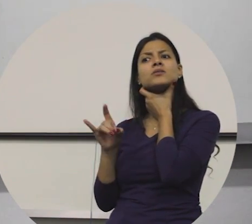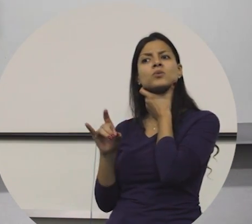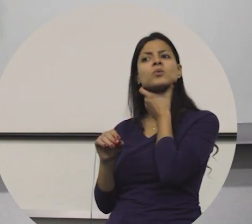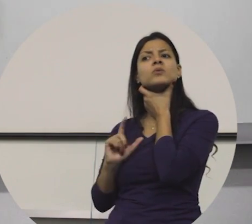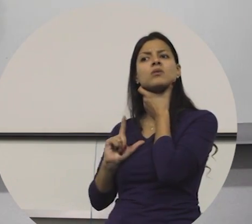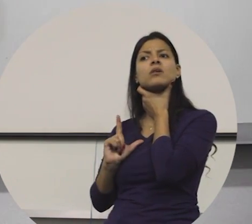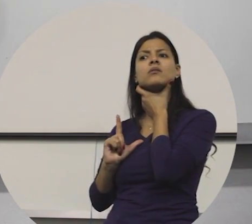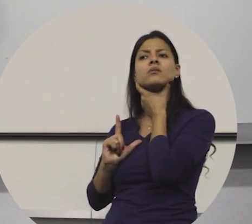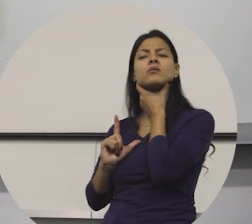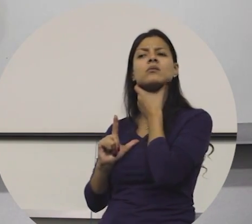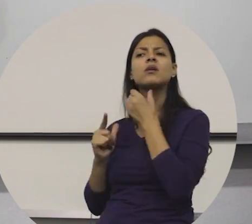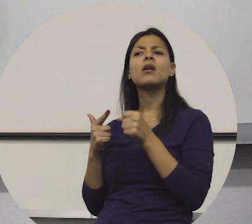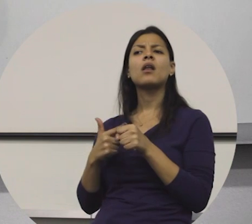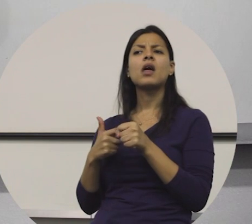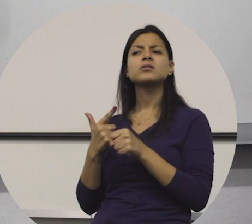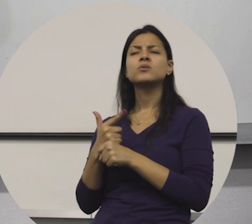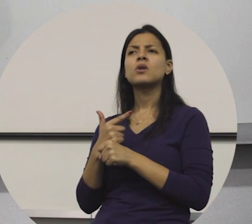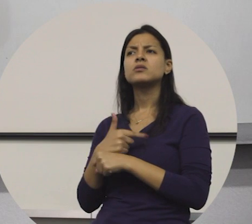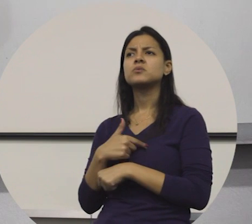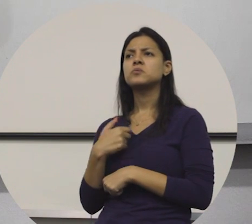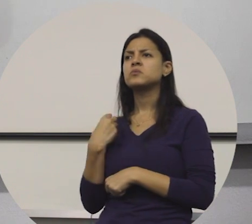programação.